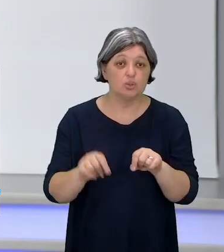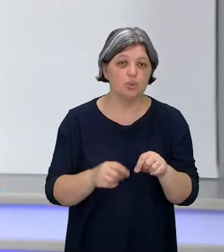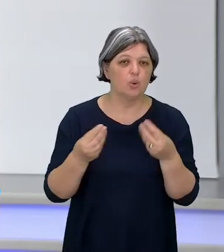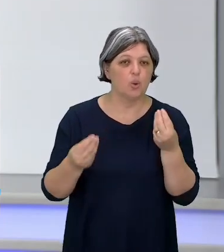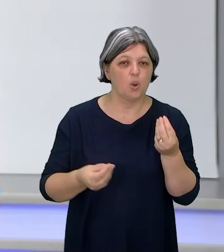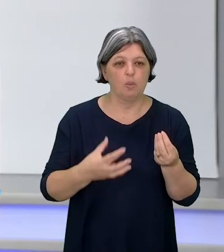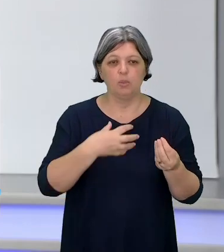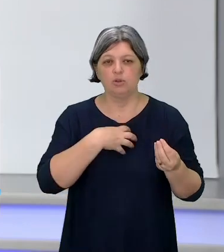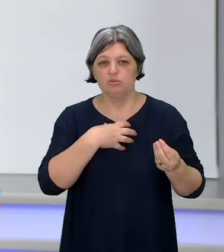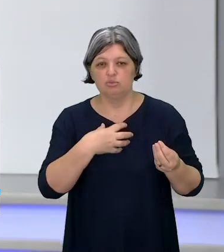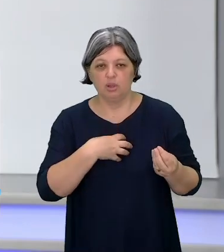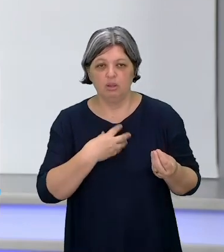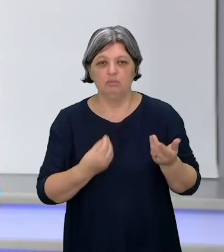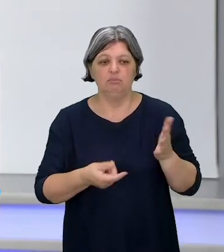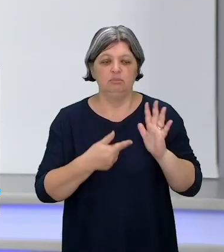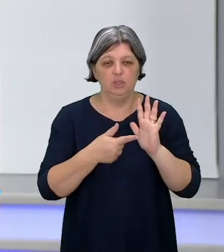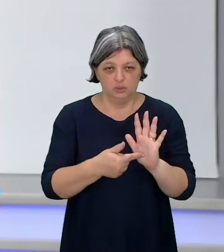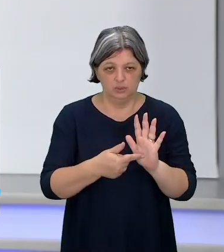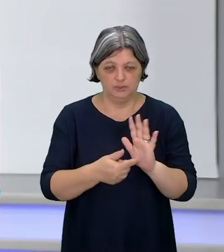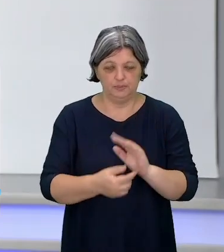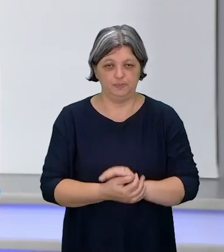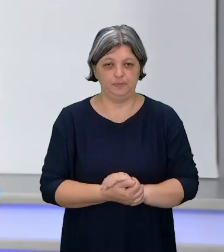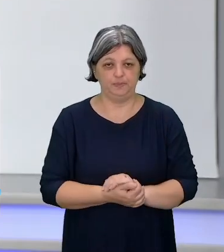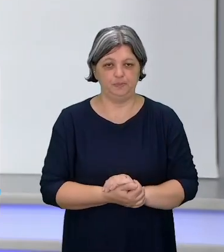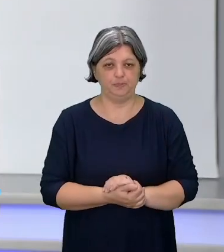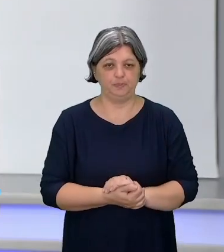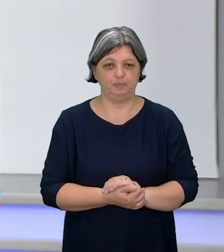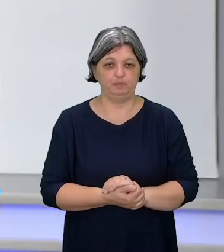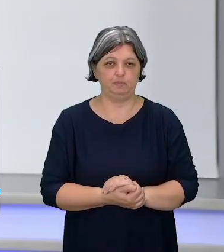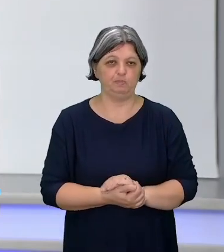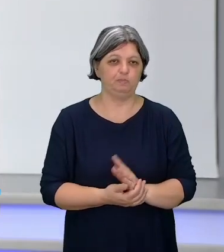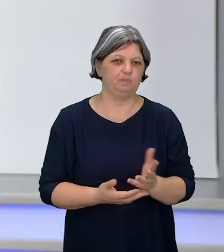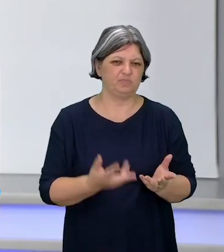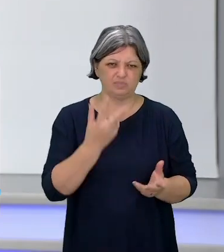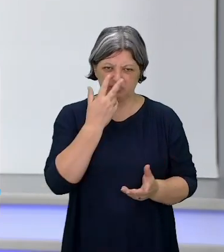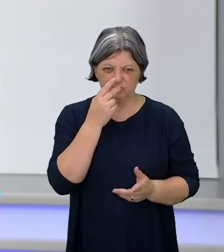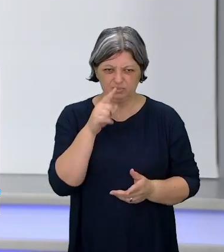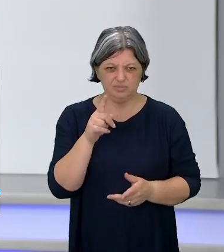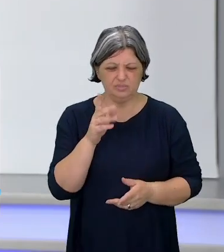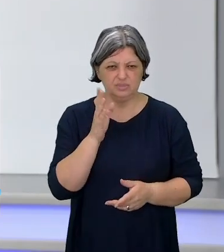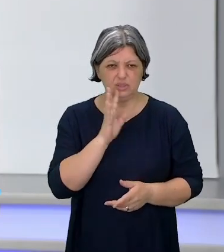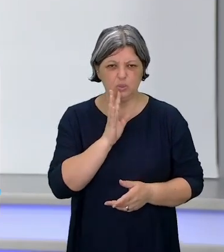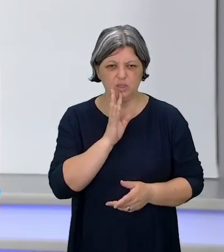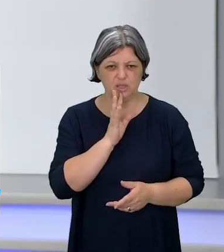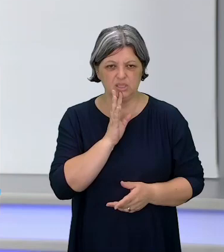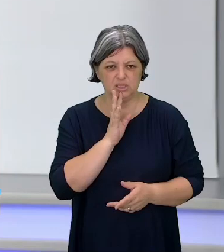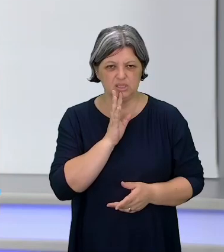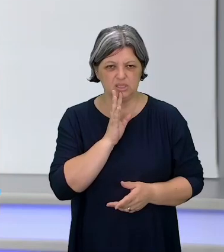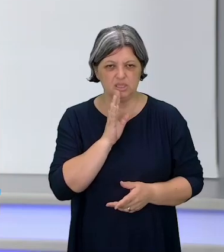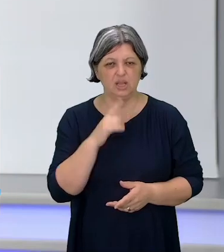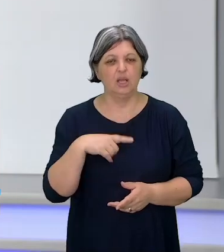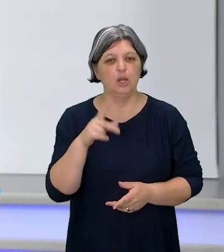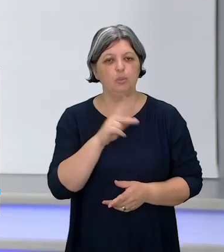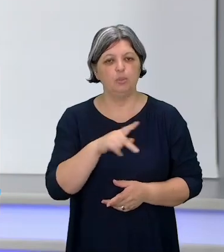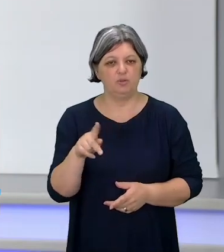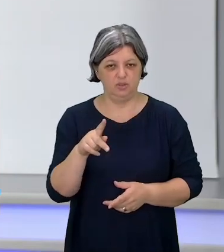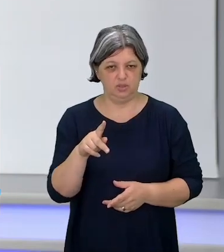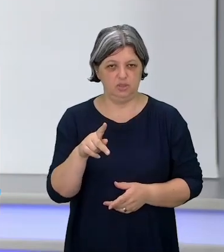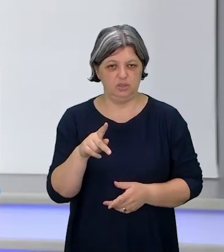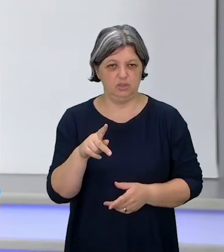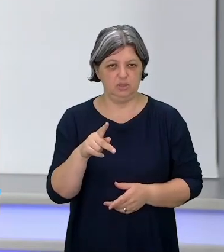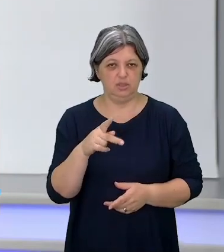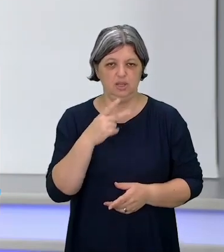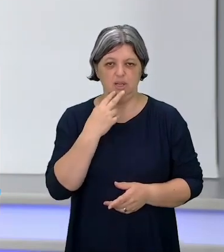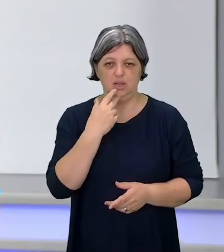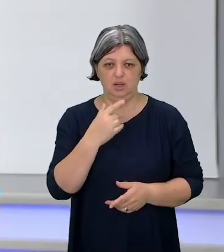tom em que isso é escolhido, né? Eu acho que vocês já devem ter ouvido um professor de língua portuguesa, eu ia